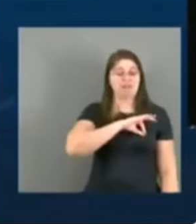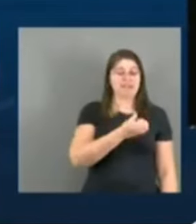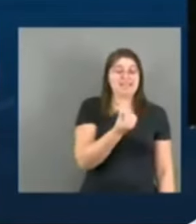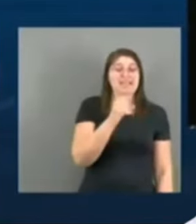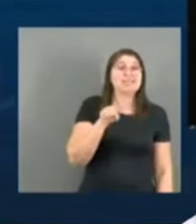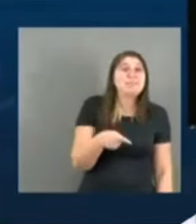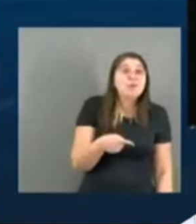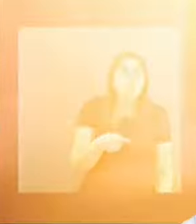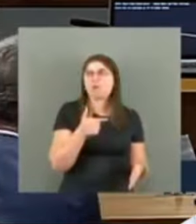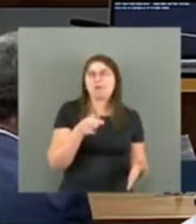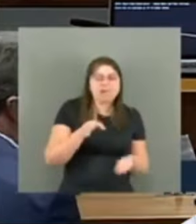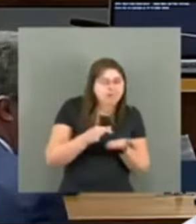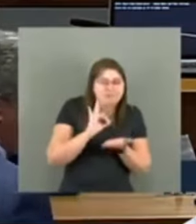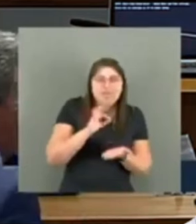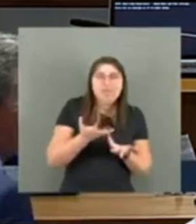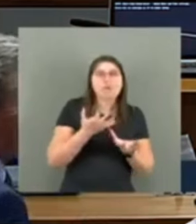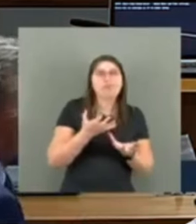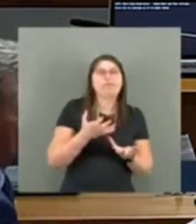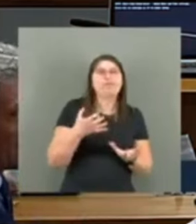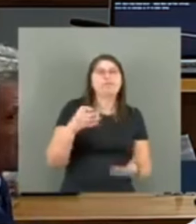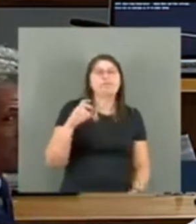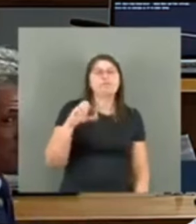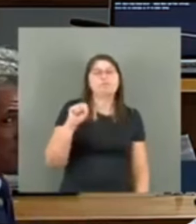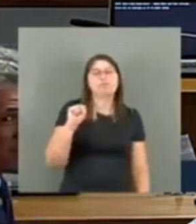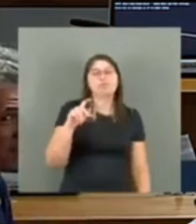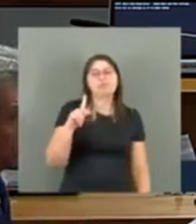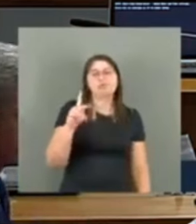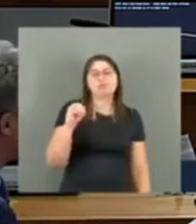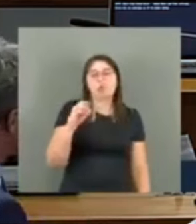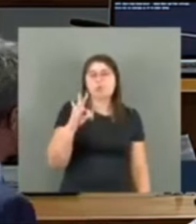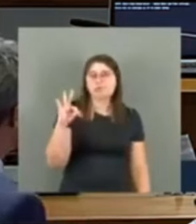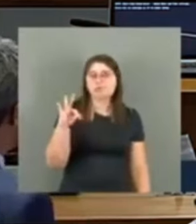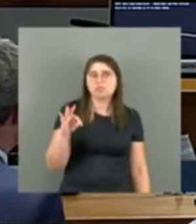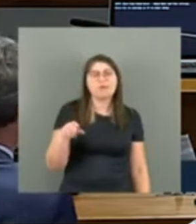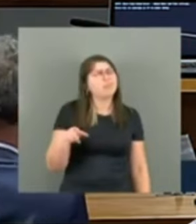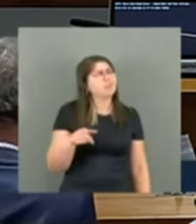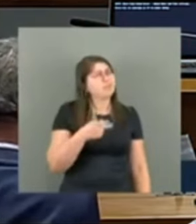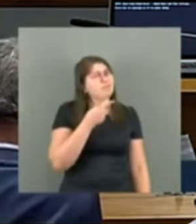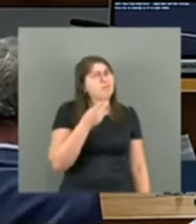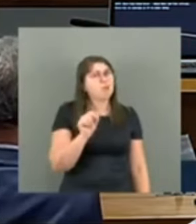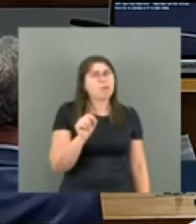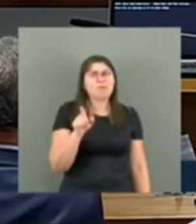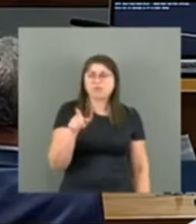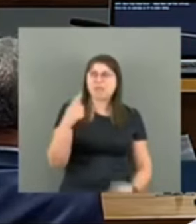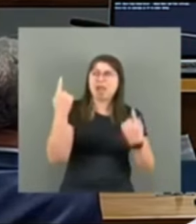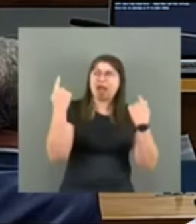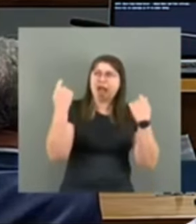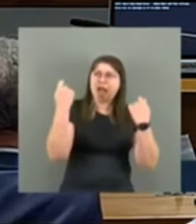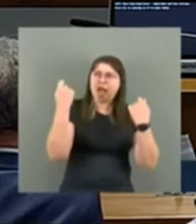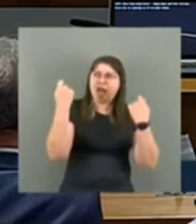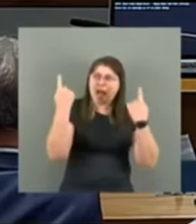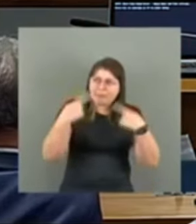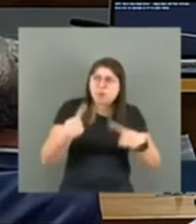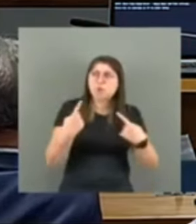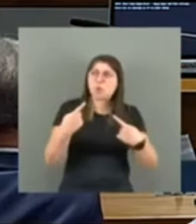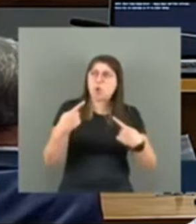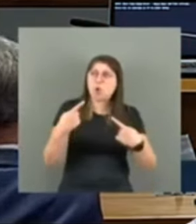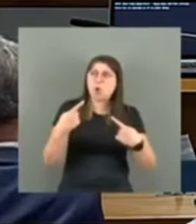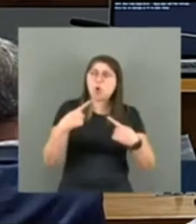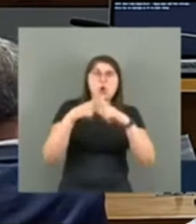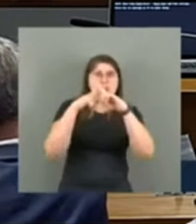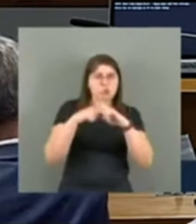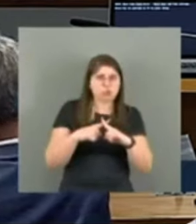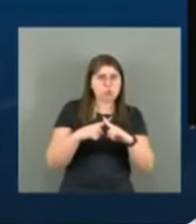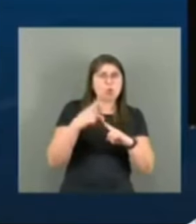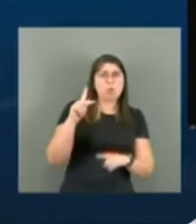imagina o VAR ganha 1.500. Pelo amor de Deus. Então, eu ouvi mal ou bem? Você quis dizer que você fez aposta em jogos de Palmeiras e